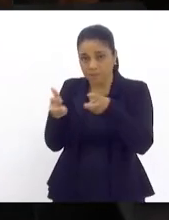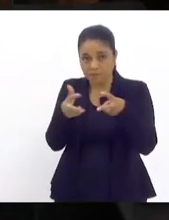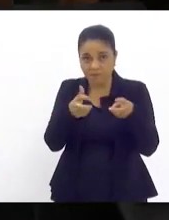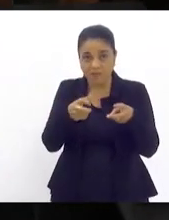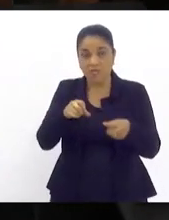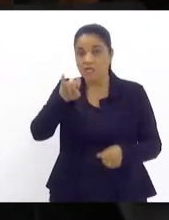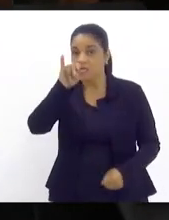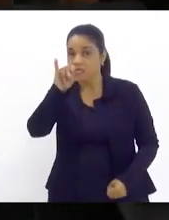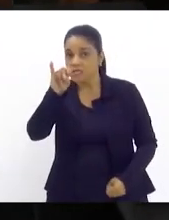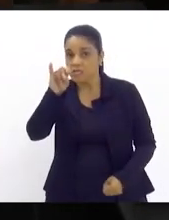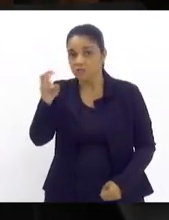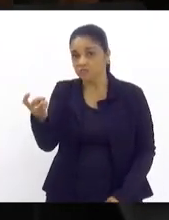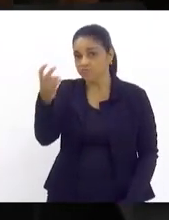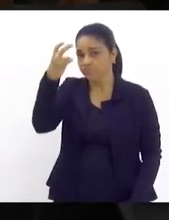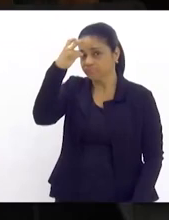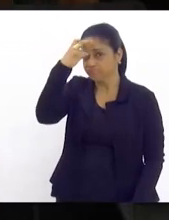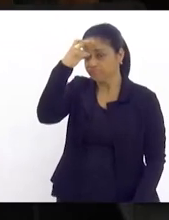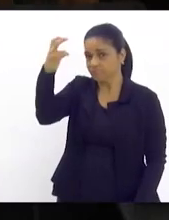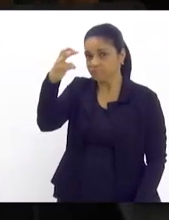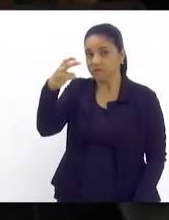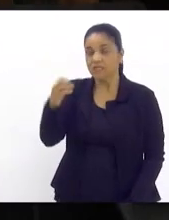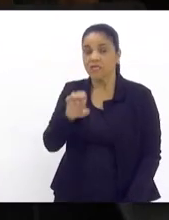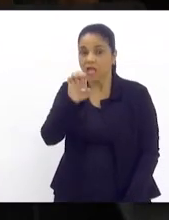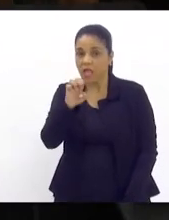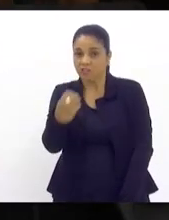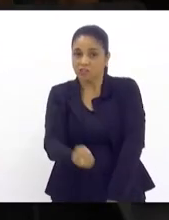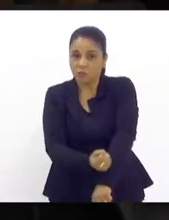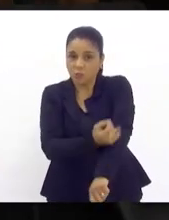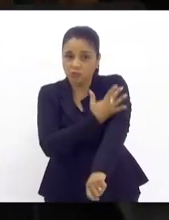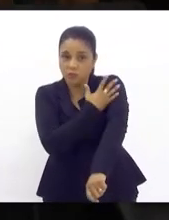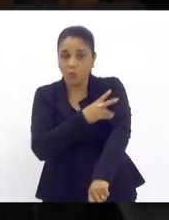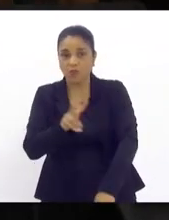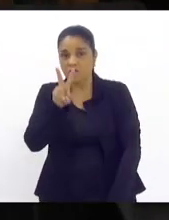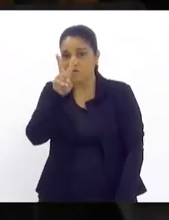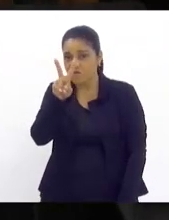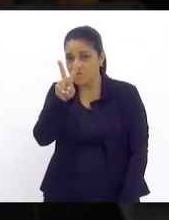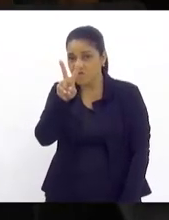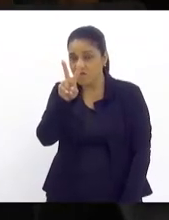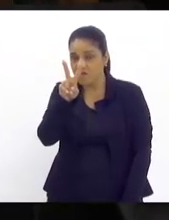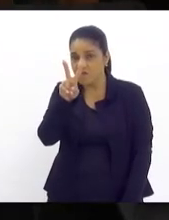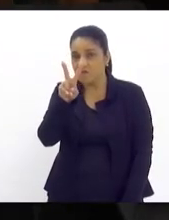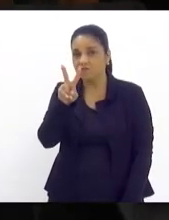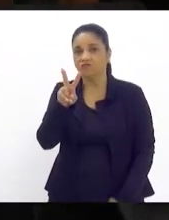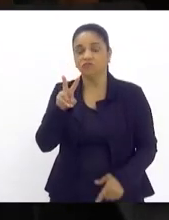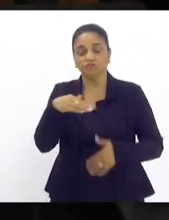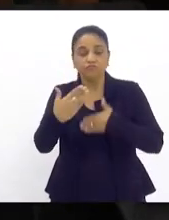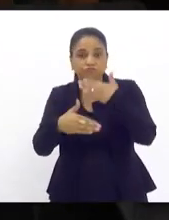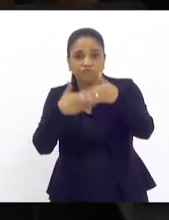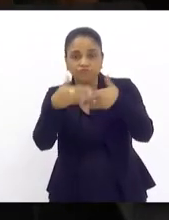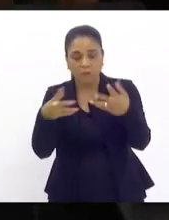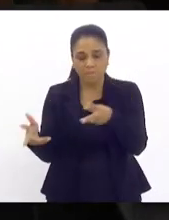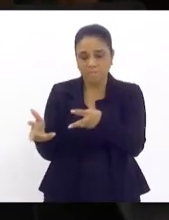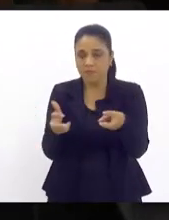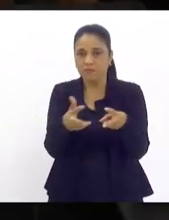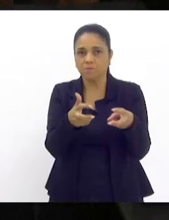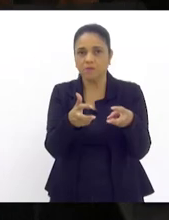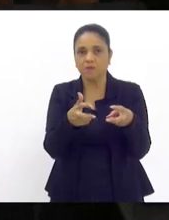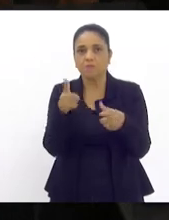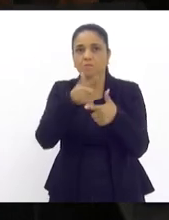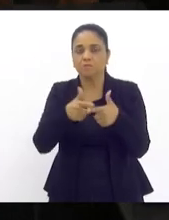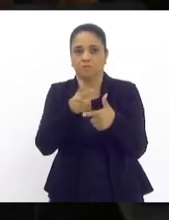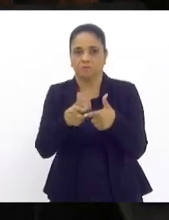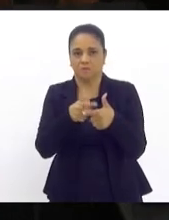intelecção, E de emoção e V de volição. entre você perceber o